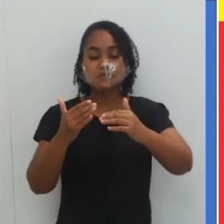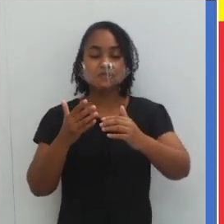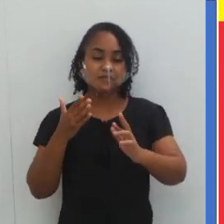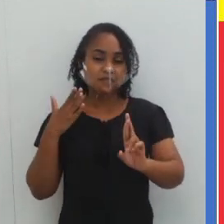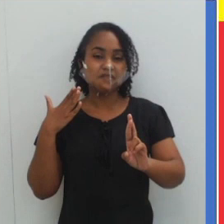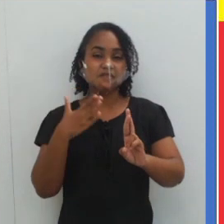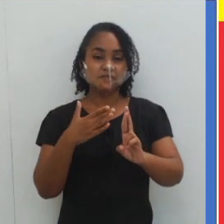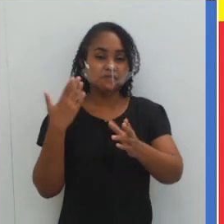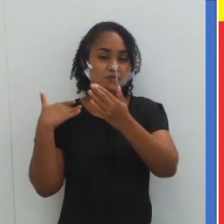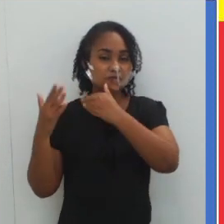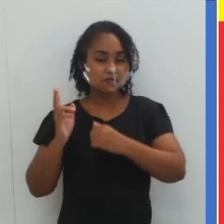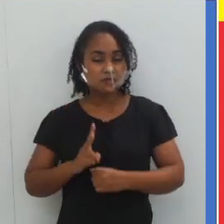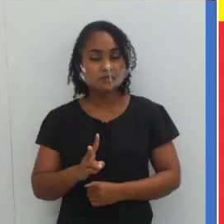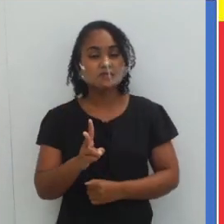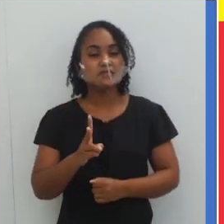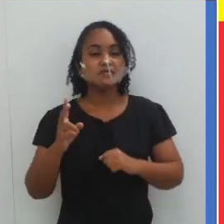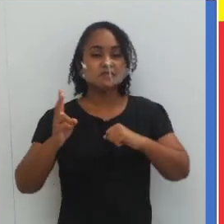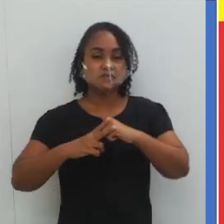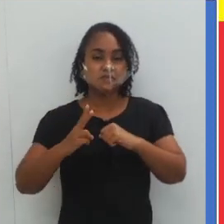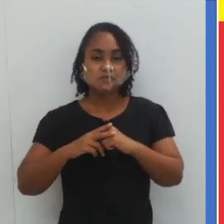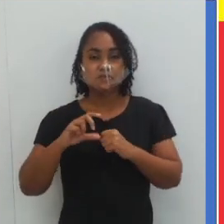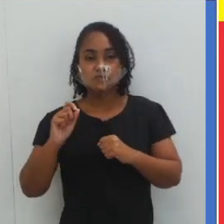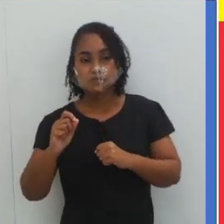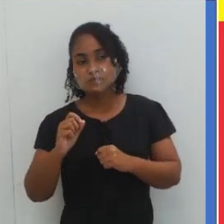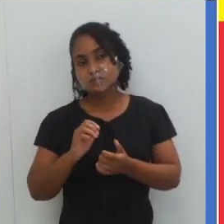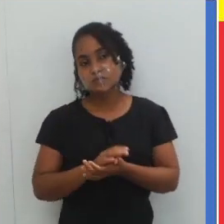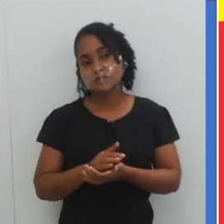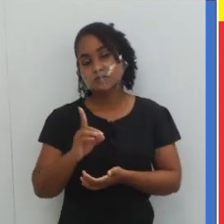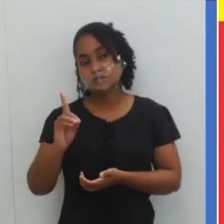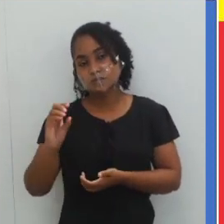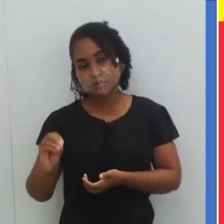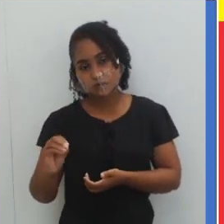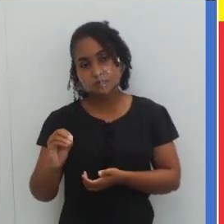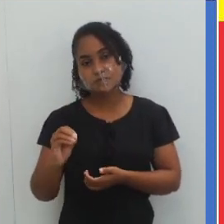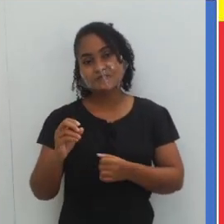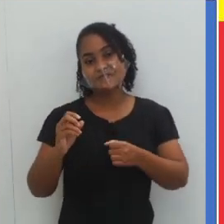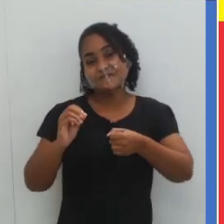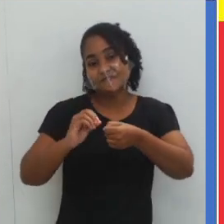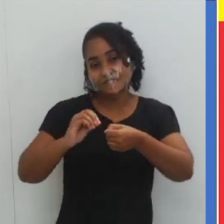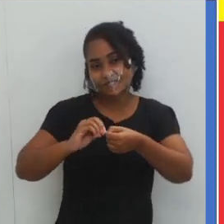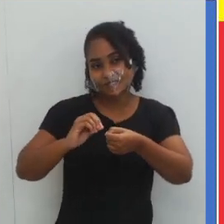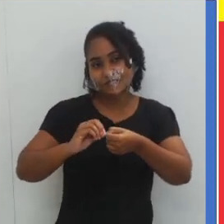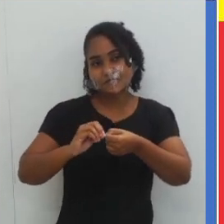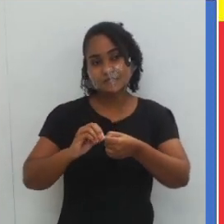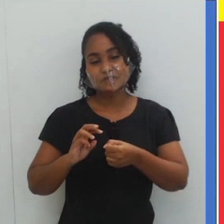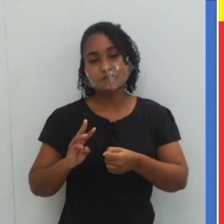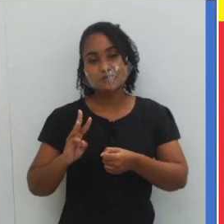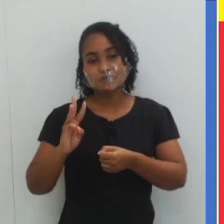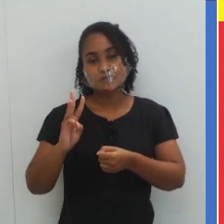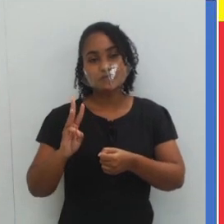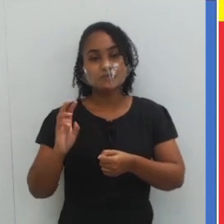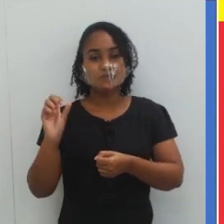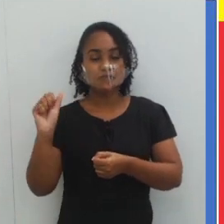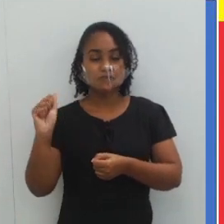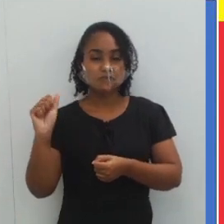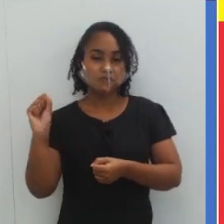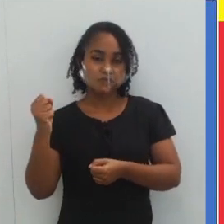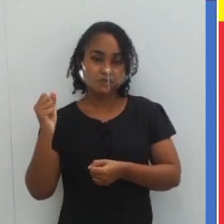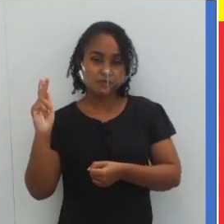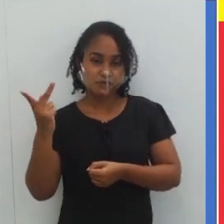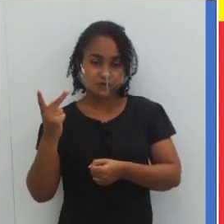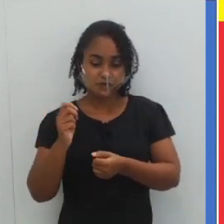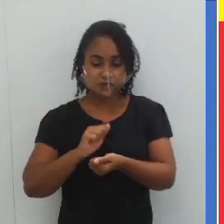o past continuous. Os verbos que eu trouxe foi o verbo do, fazer, wash,